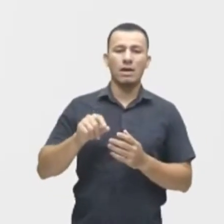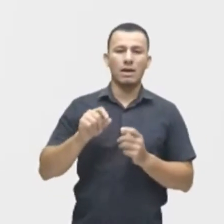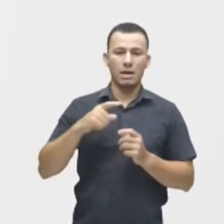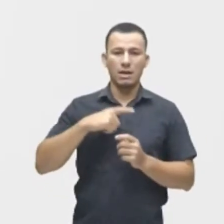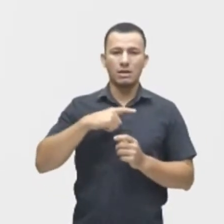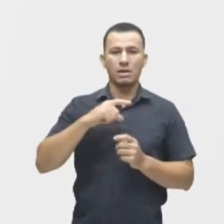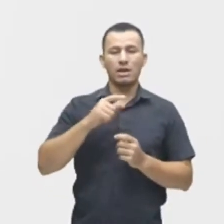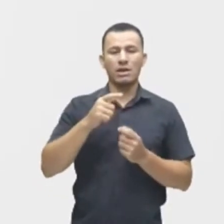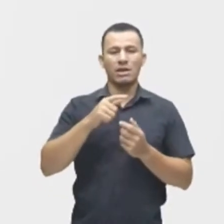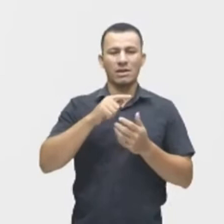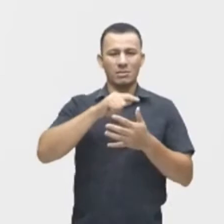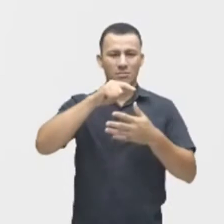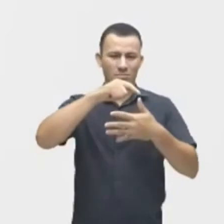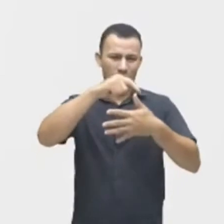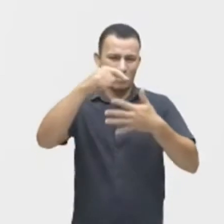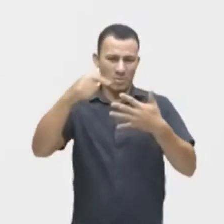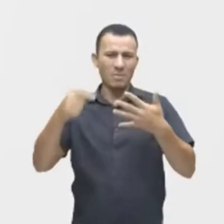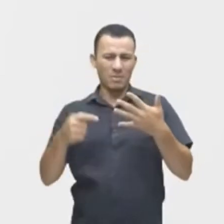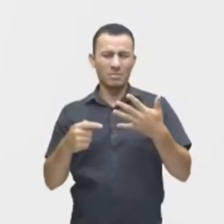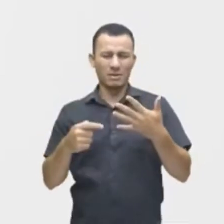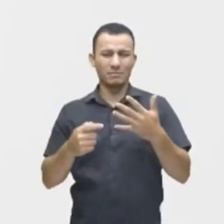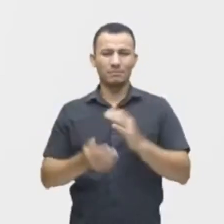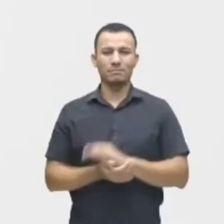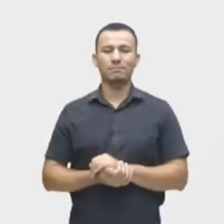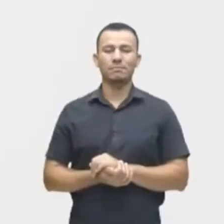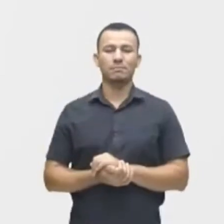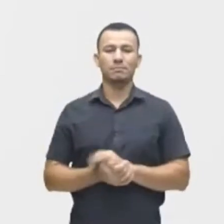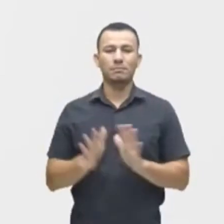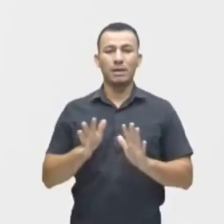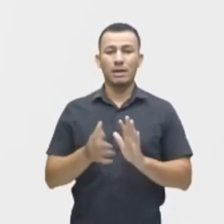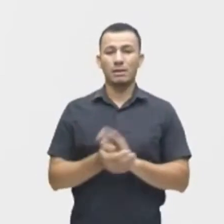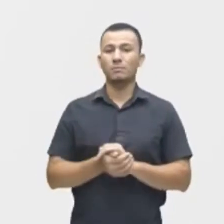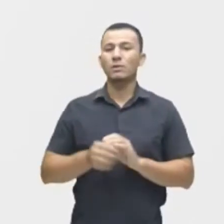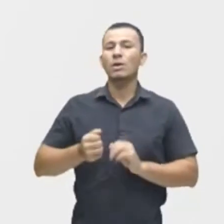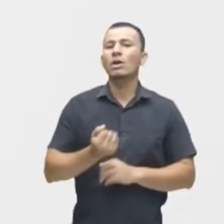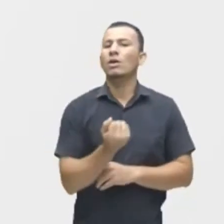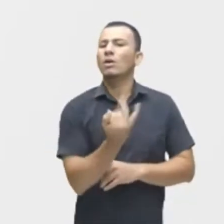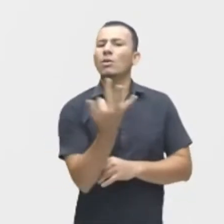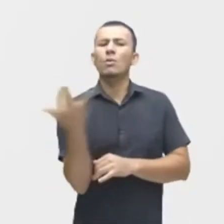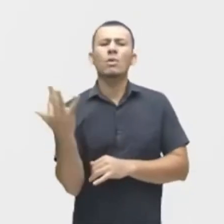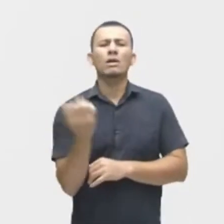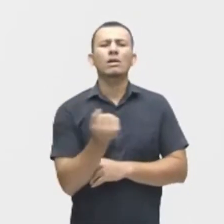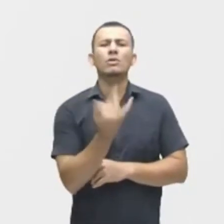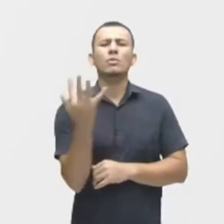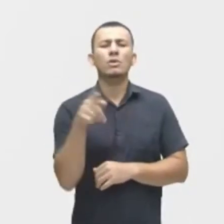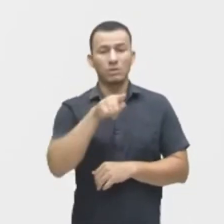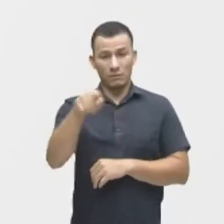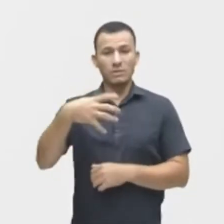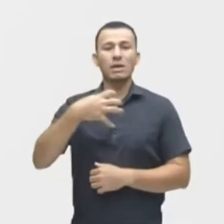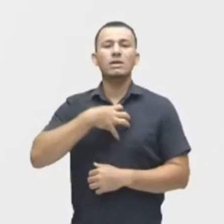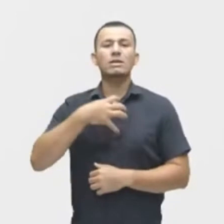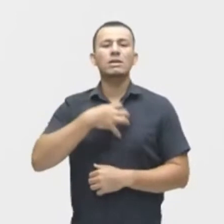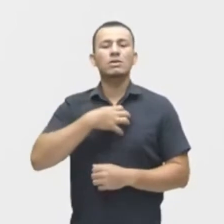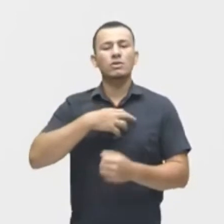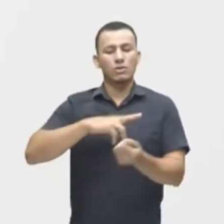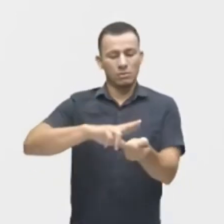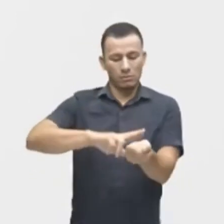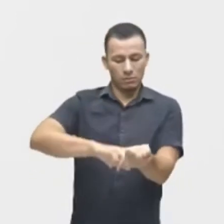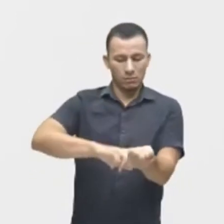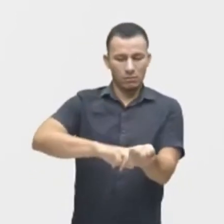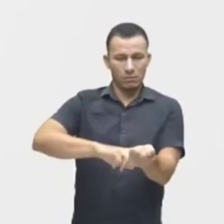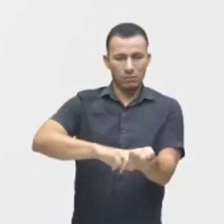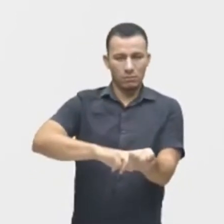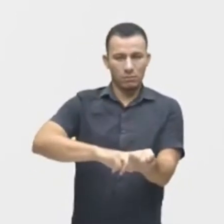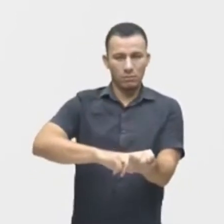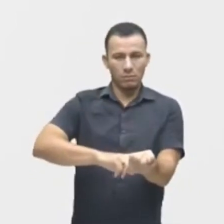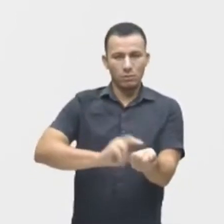outras opções. Agora, vamos contar quantas vezes você sentiu no pulso ou no